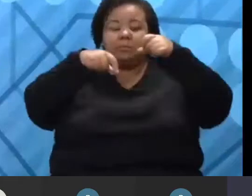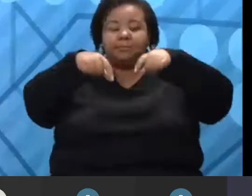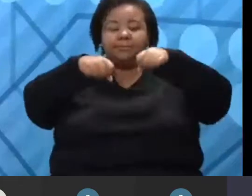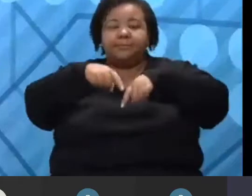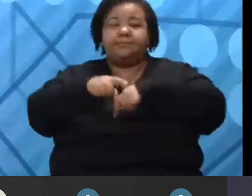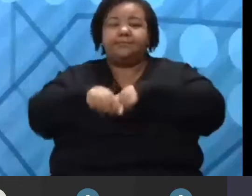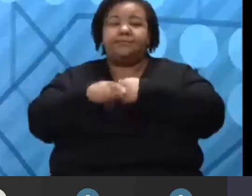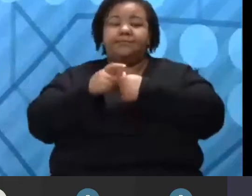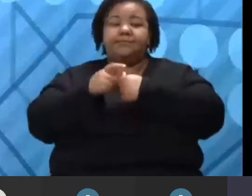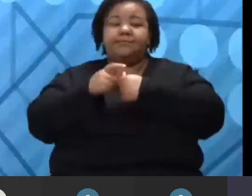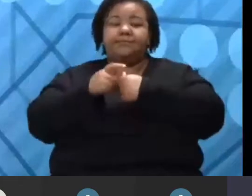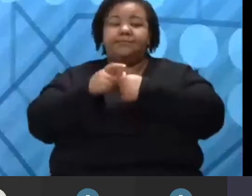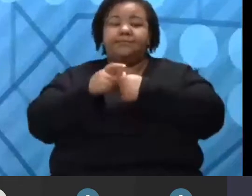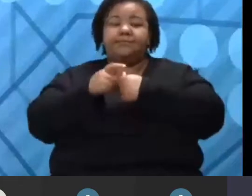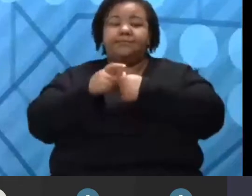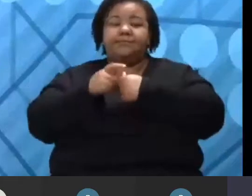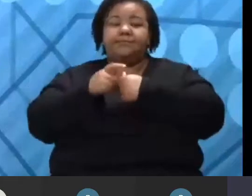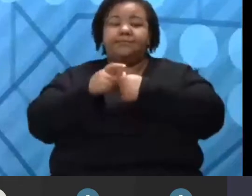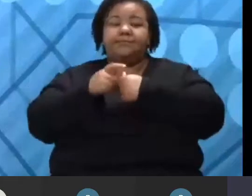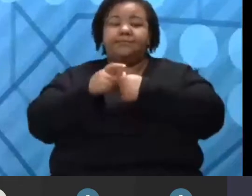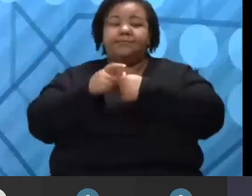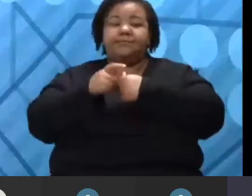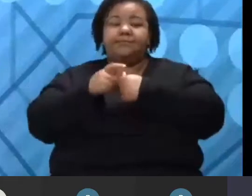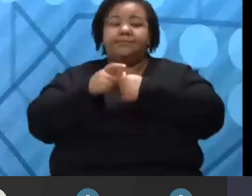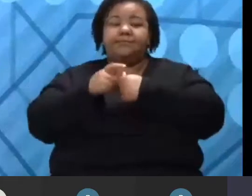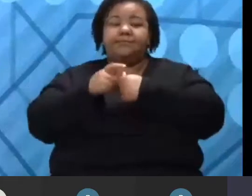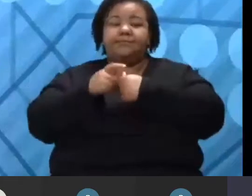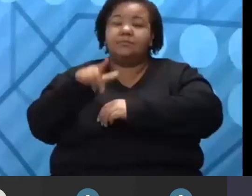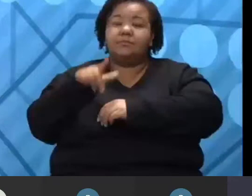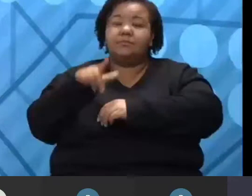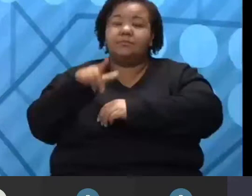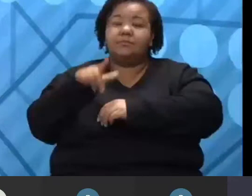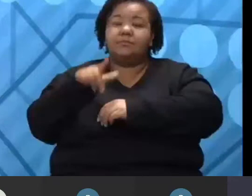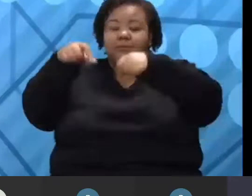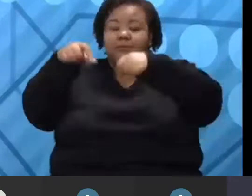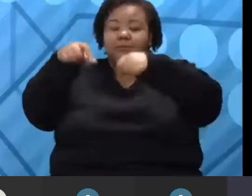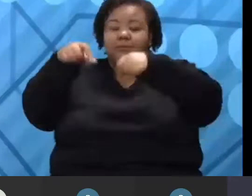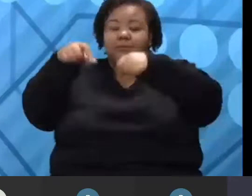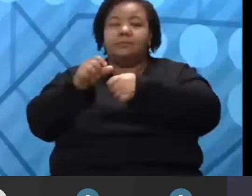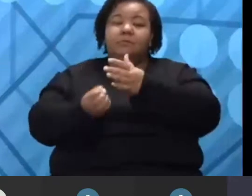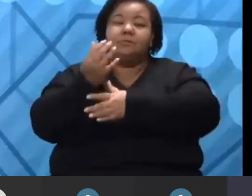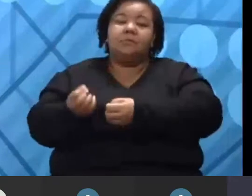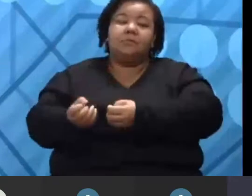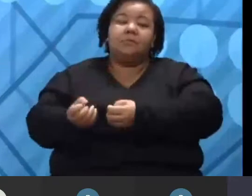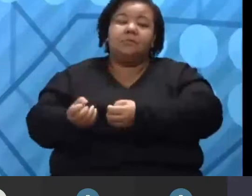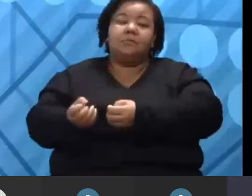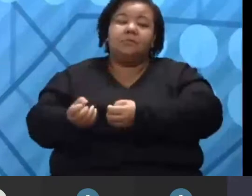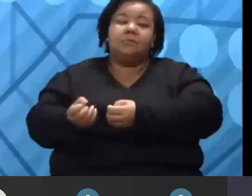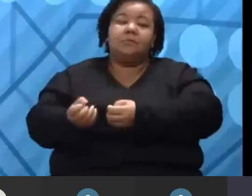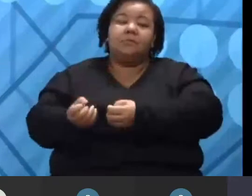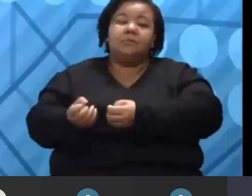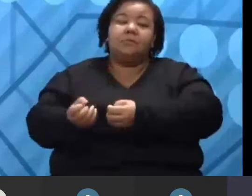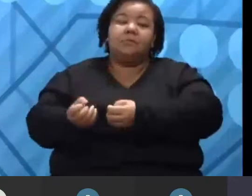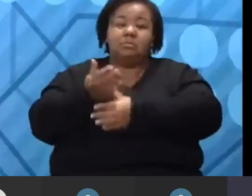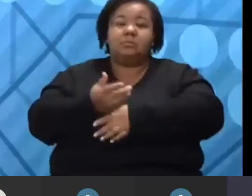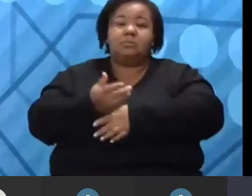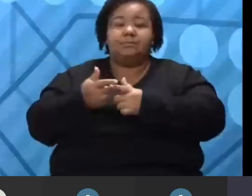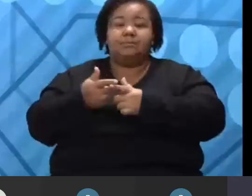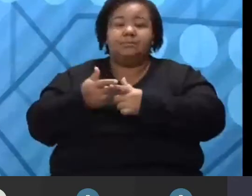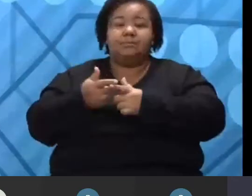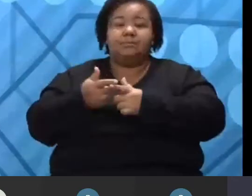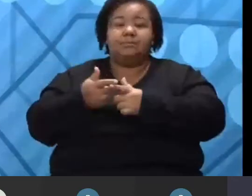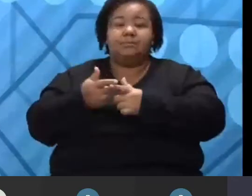conforme as gotículas de água forem caindo, ela vai ali promover um meio de crescimento para micro-organismos. Porque lembre-se, embora a